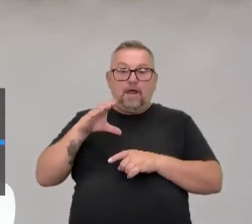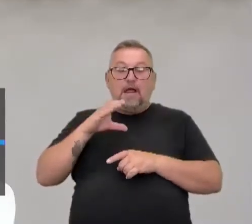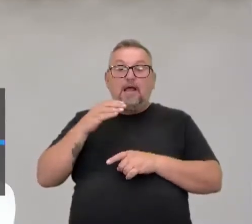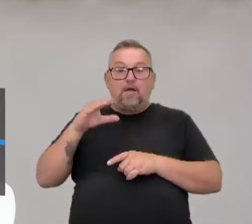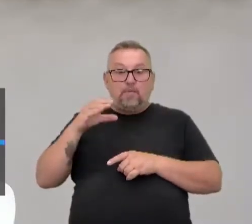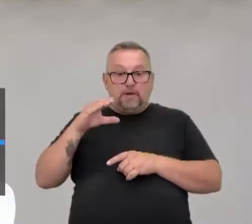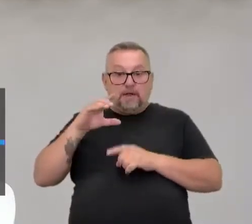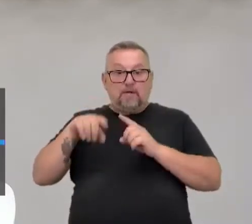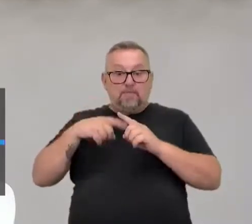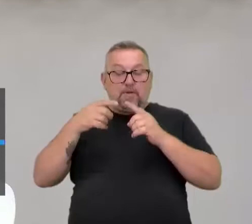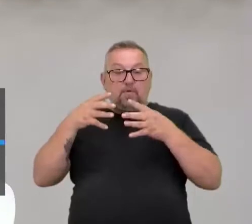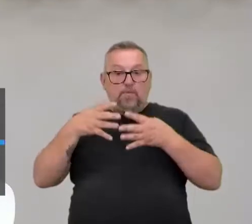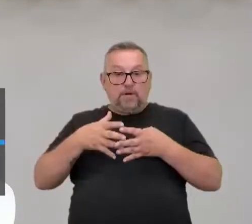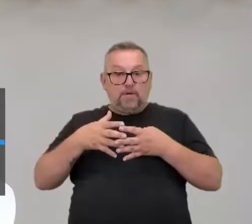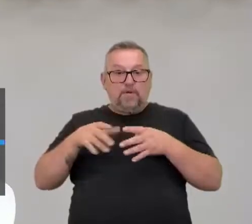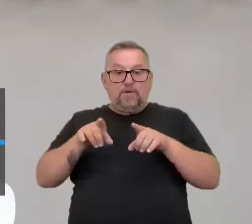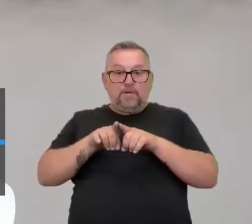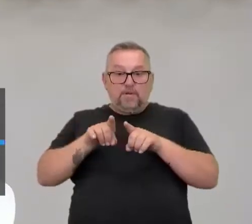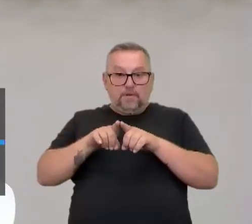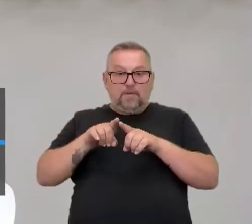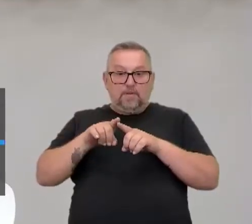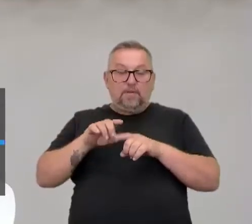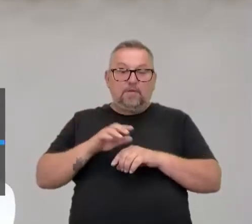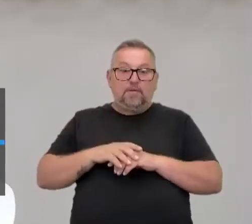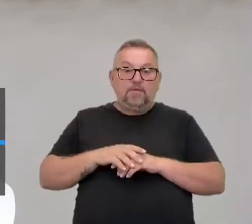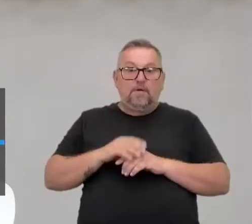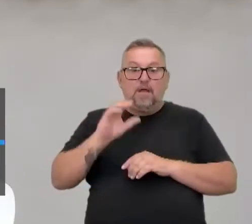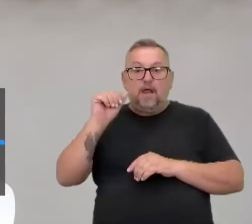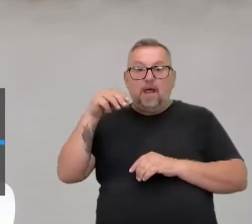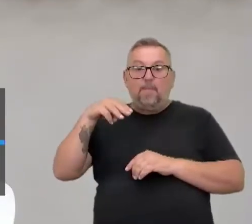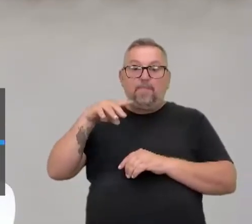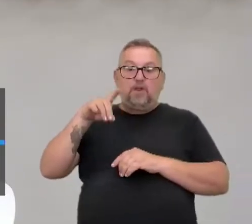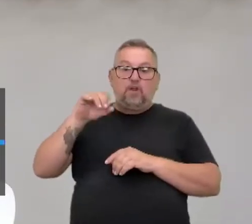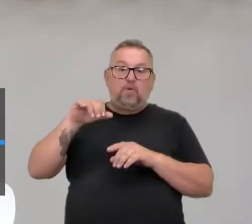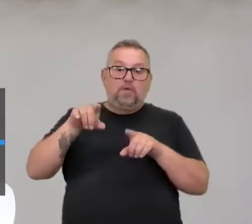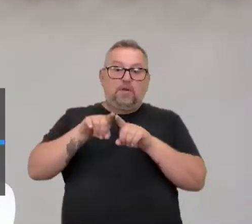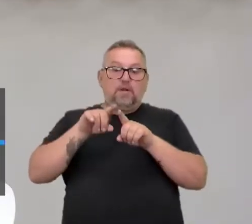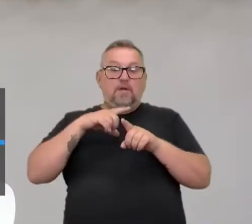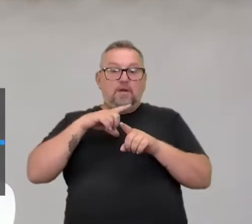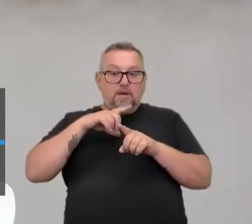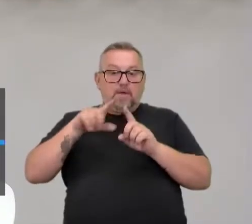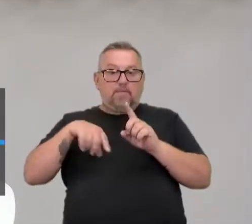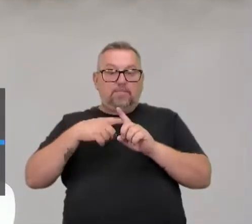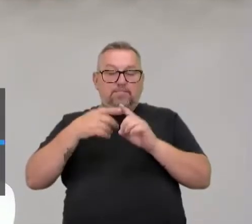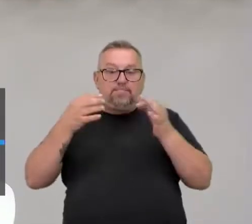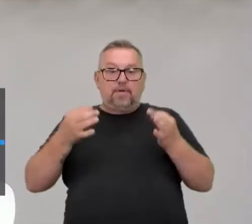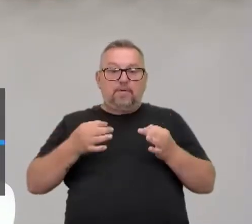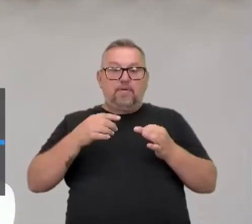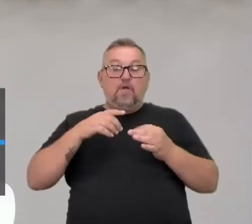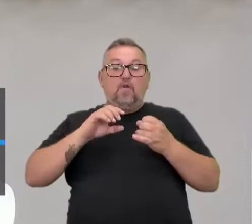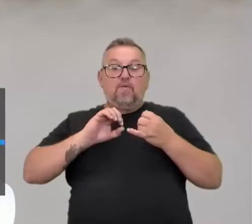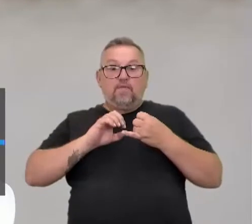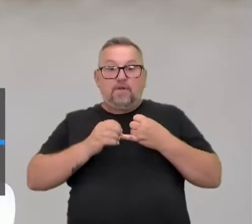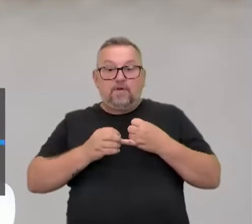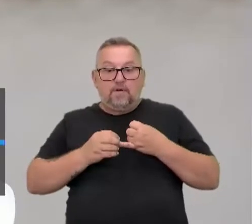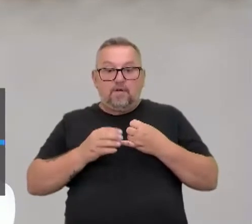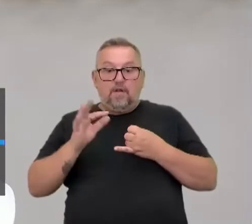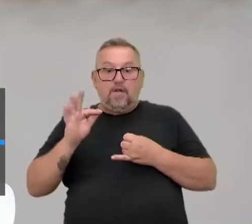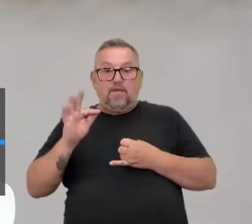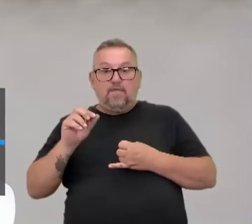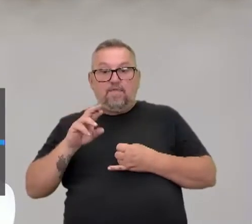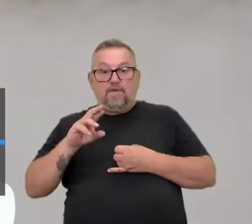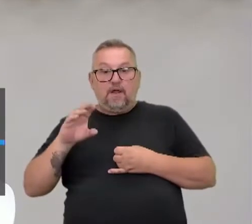mais complexos no arroz, além do simples, né? Além do amido, mas você tem ali carboidratos mais complexos. No feijão, por exemplo,